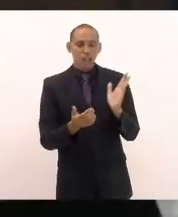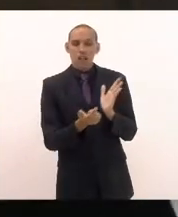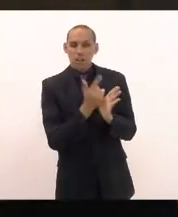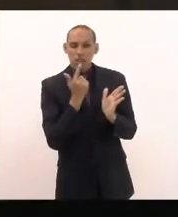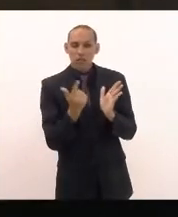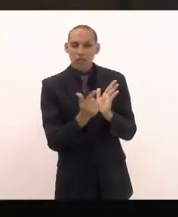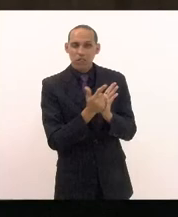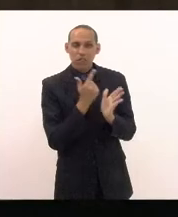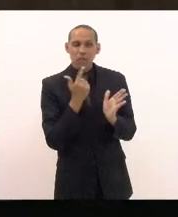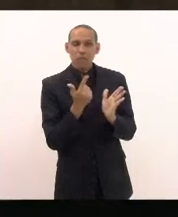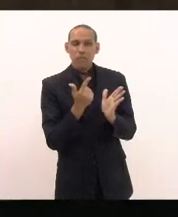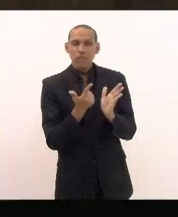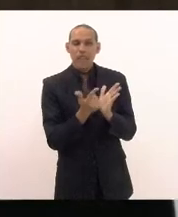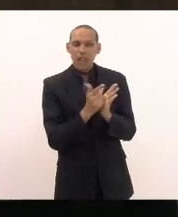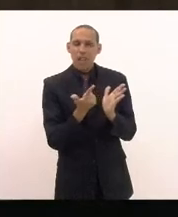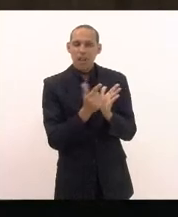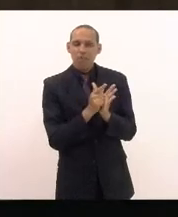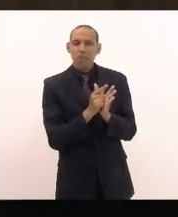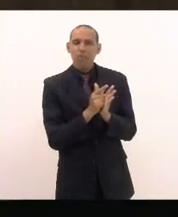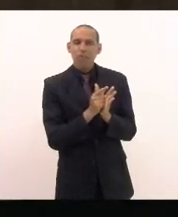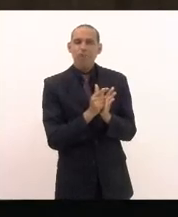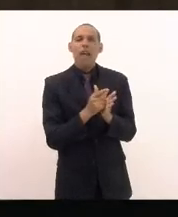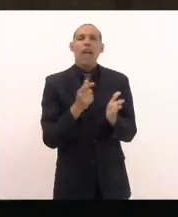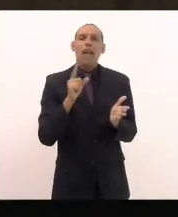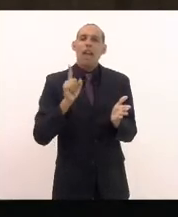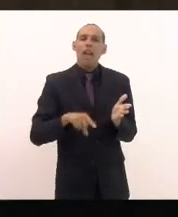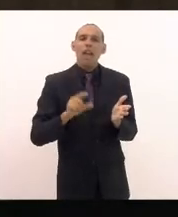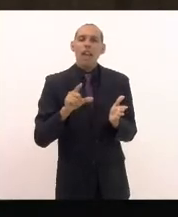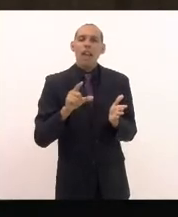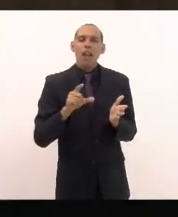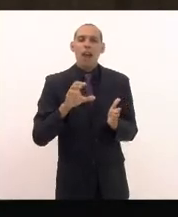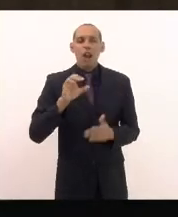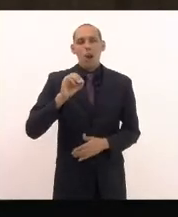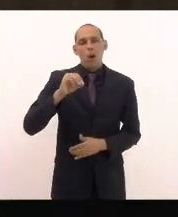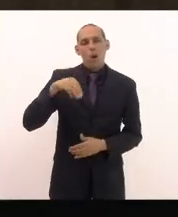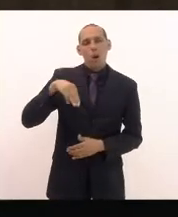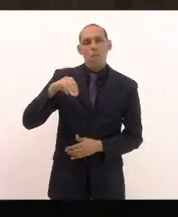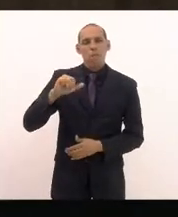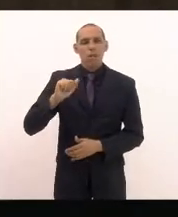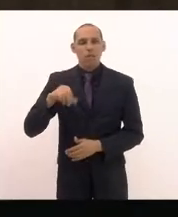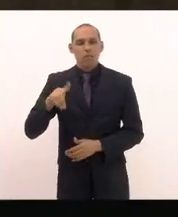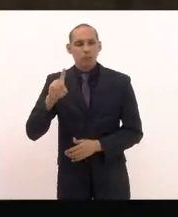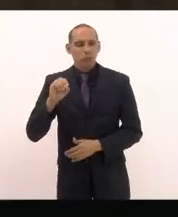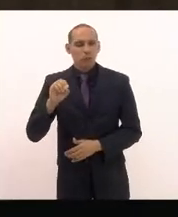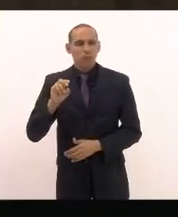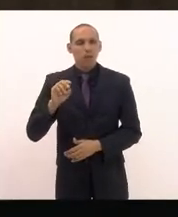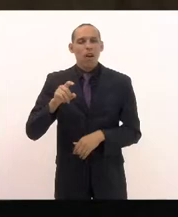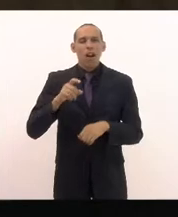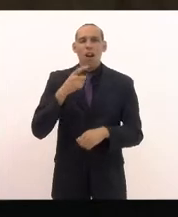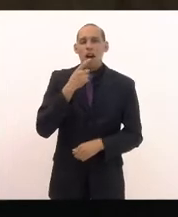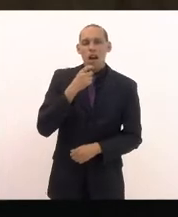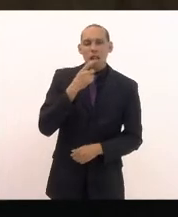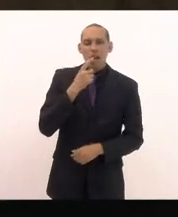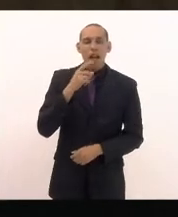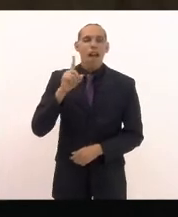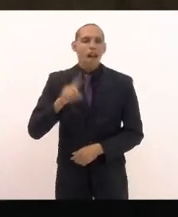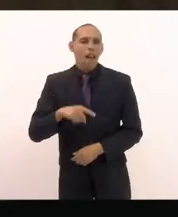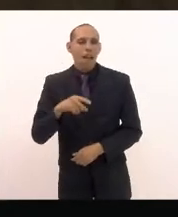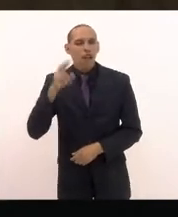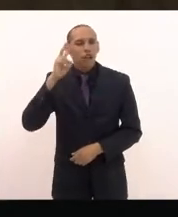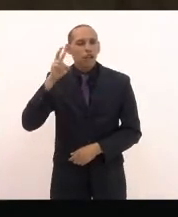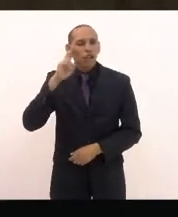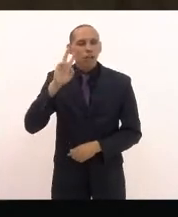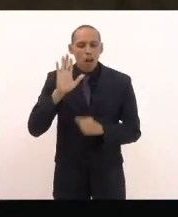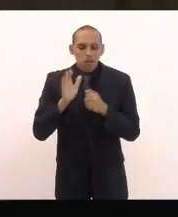pelo jornalista Carlos Amorim, que se chama Comando Vermelho, A História Secreta do Crime Organizado, e